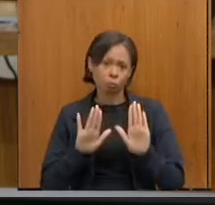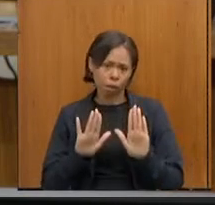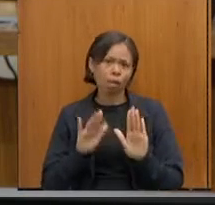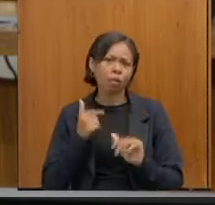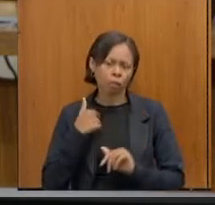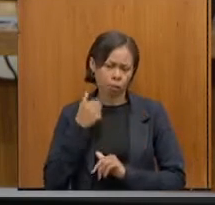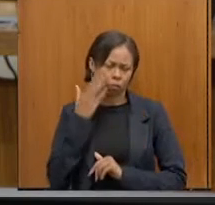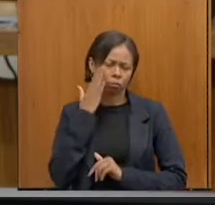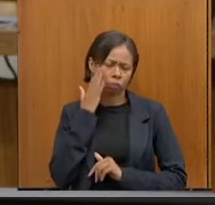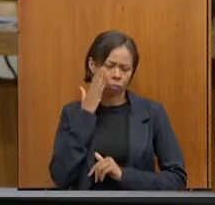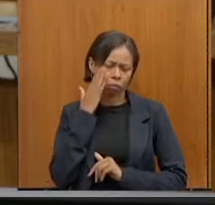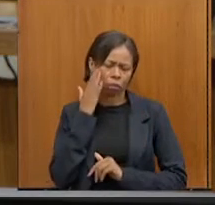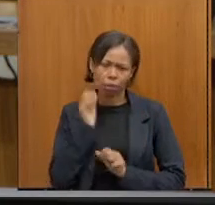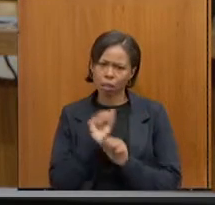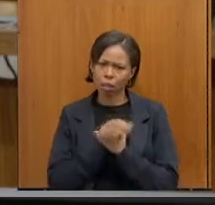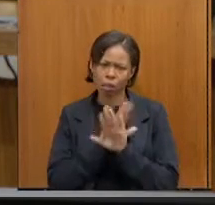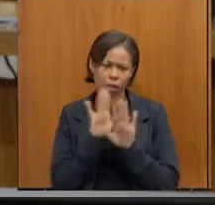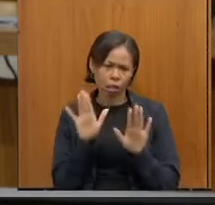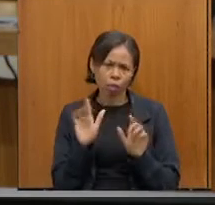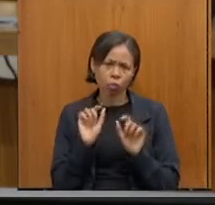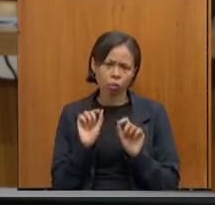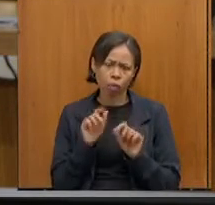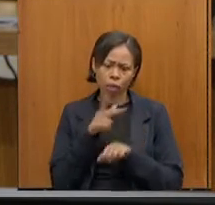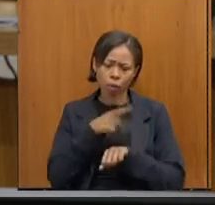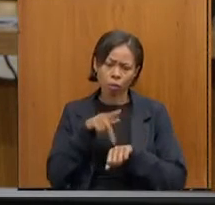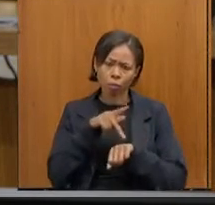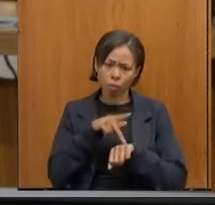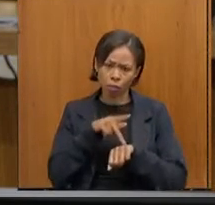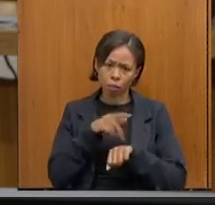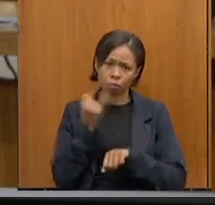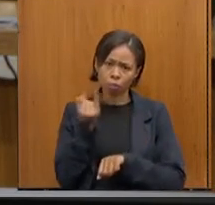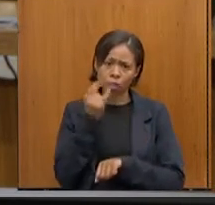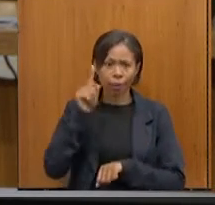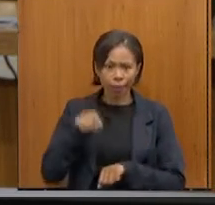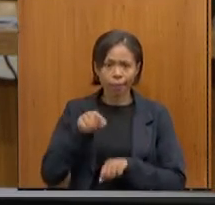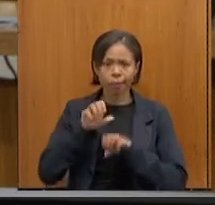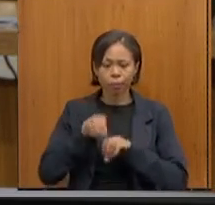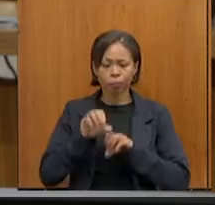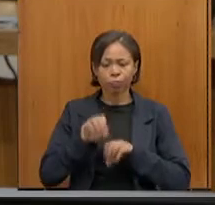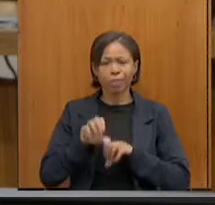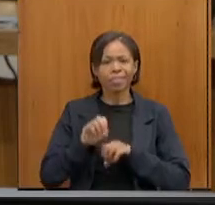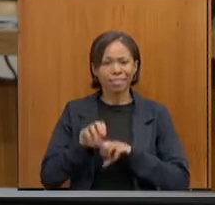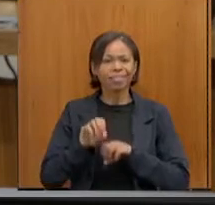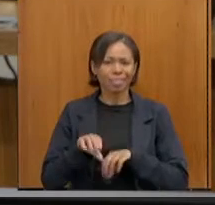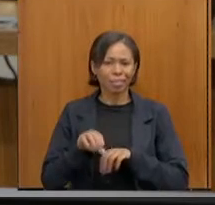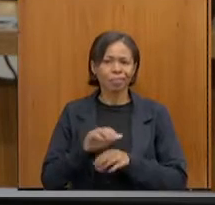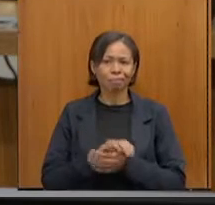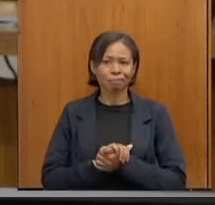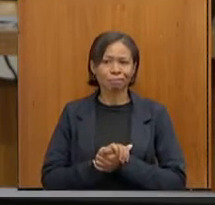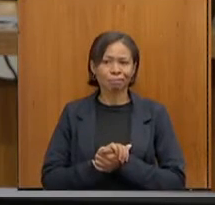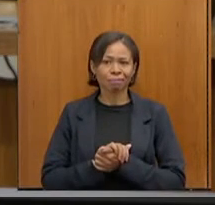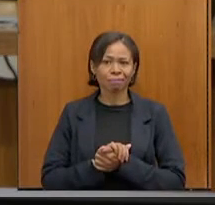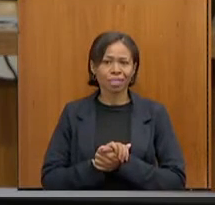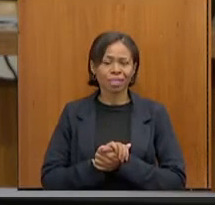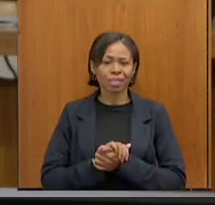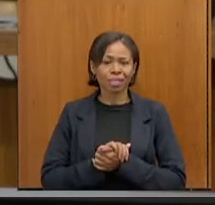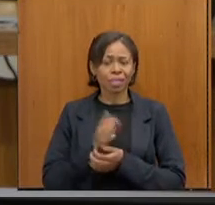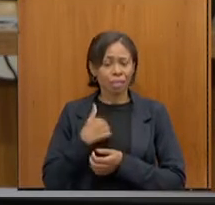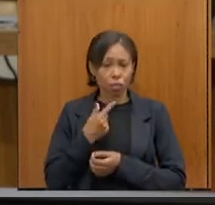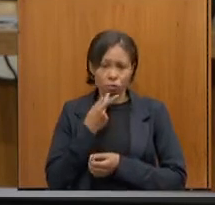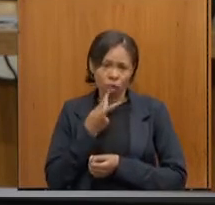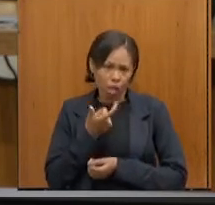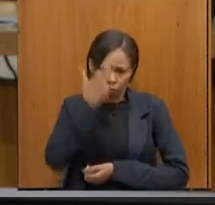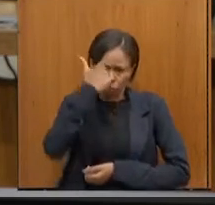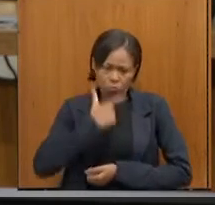dúvida que é o que vai fazer diferente para o país a educação né eu eu realmente vem aí eu tô falando mais muito mais que um